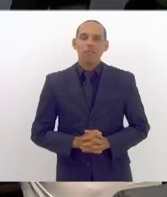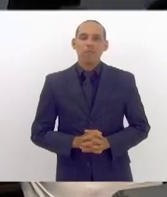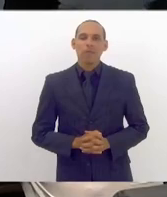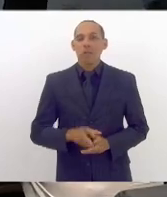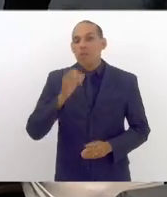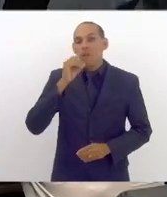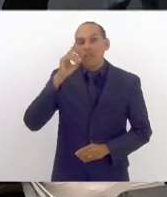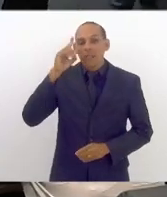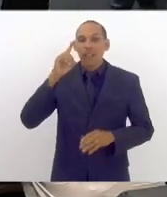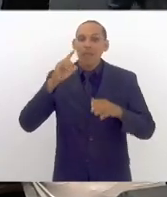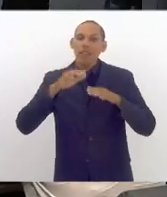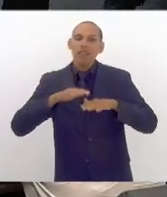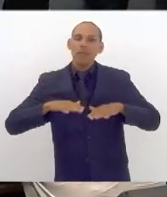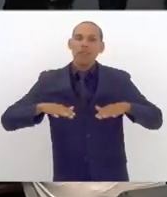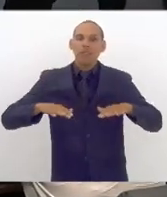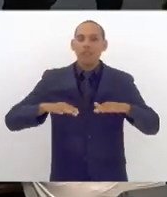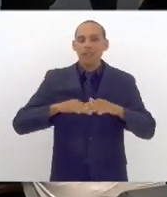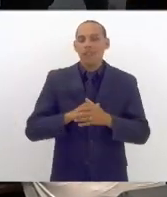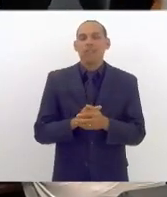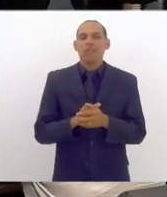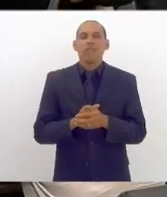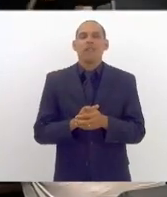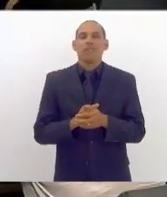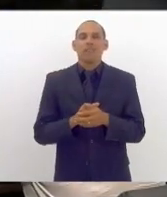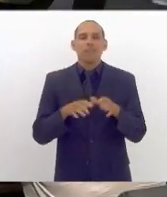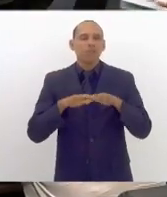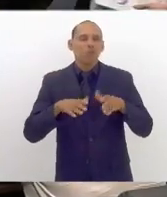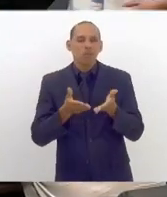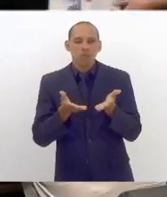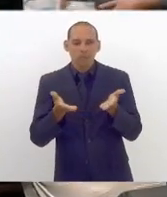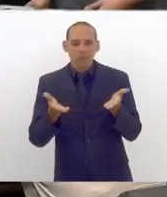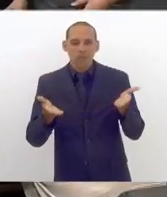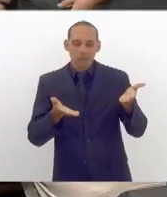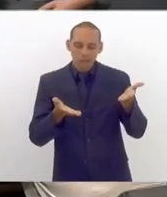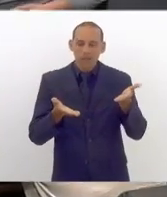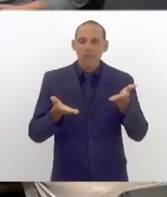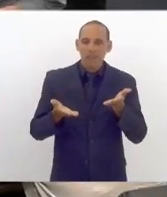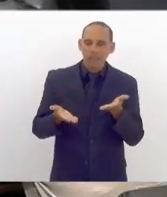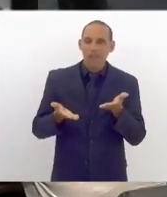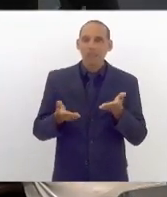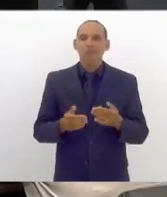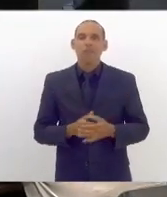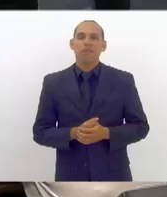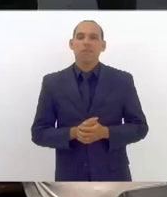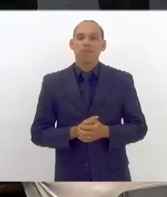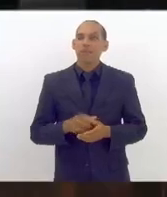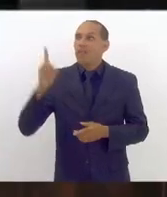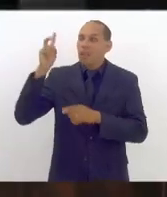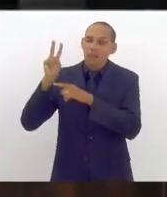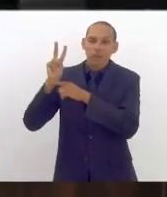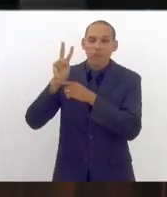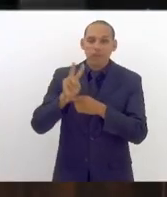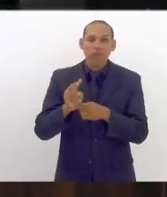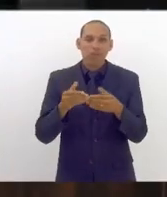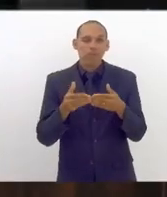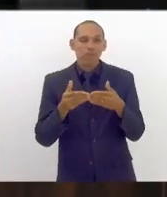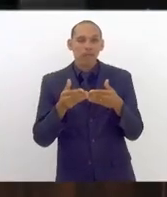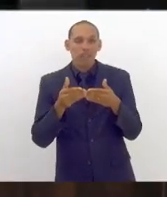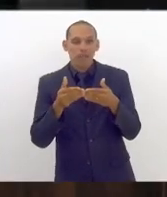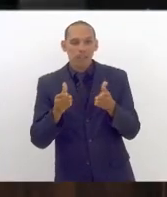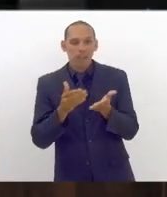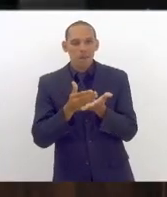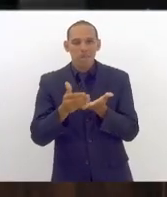Bom dia a todas e todos sejam todos muito bem-vindos sobre a proteção de Deus damos início